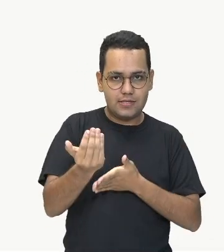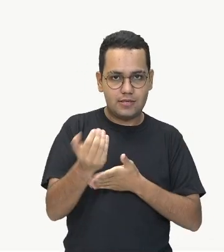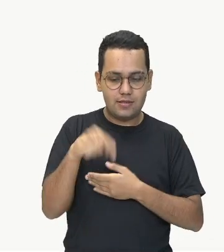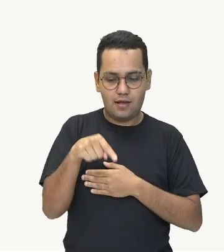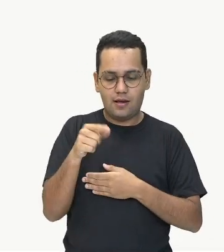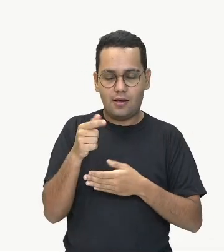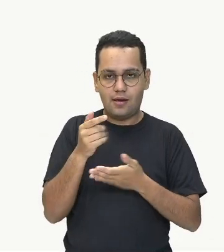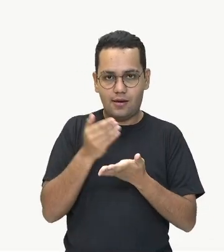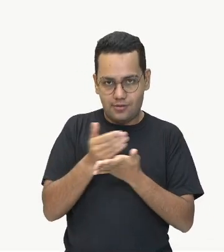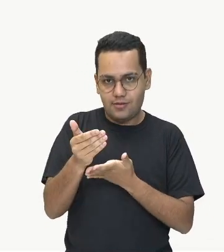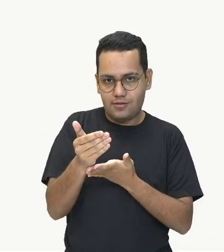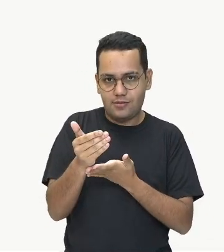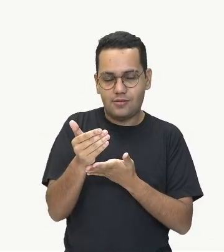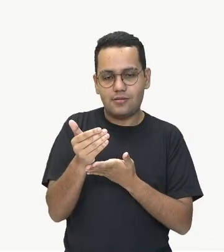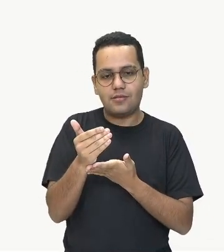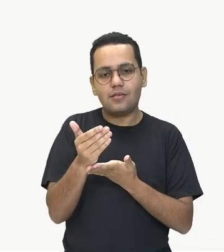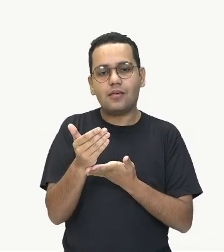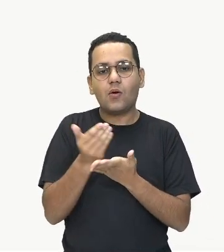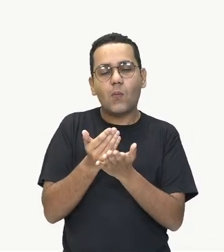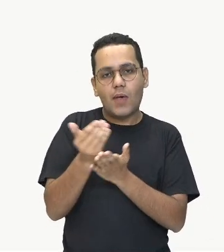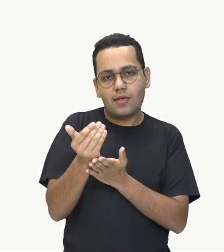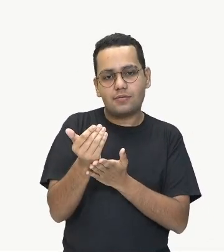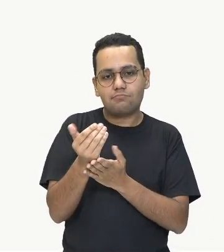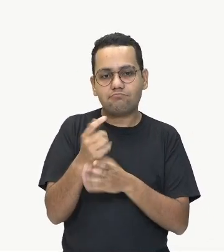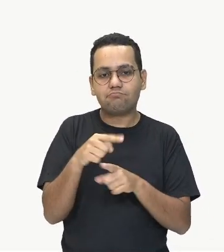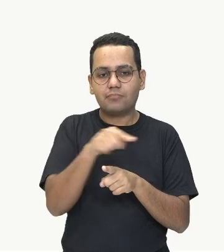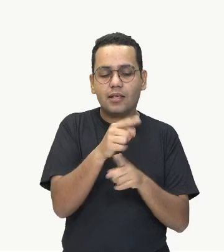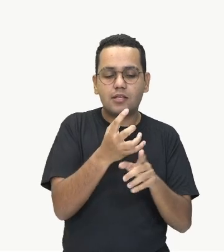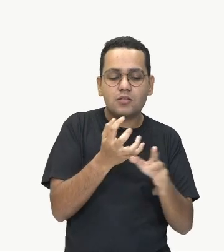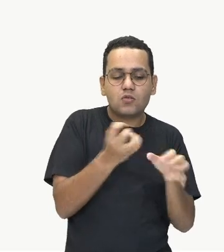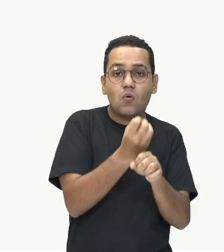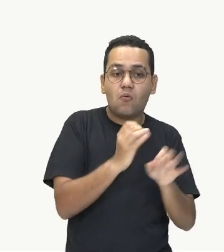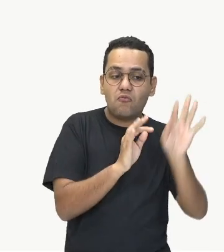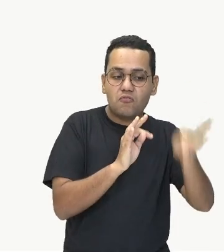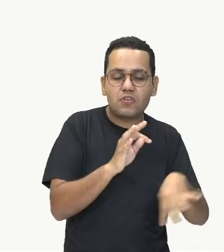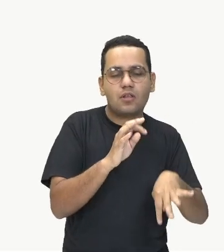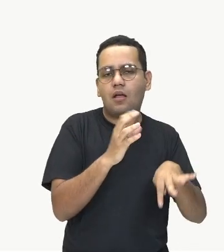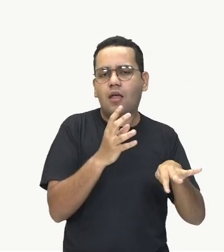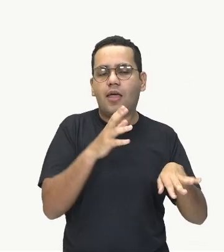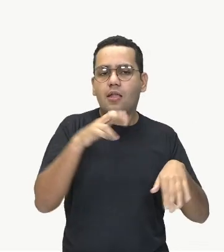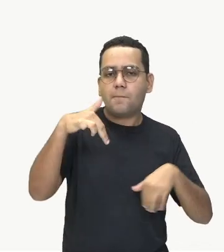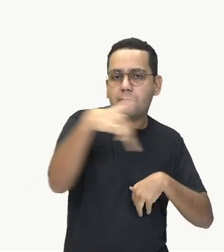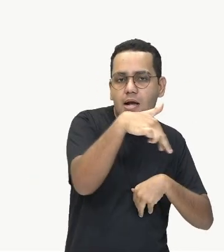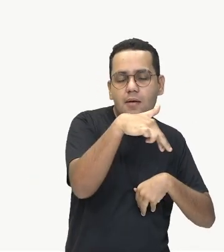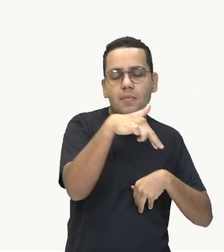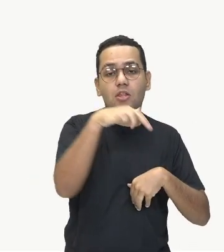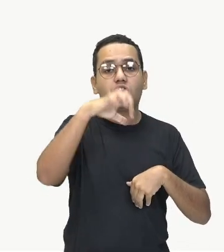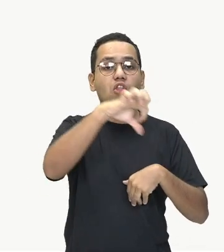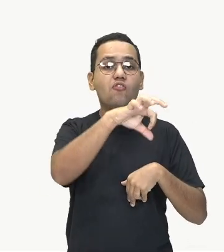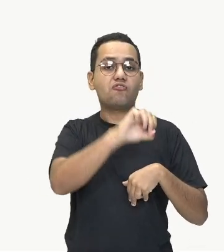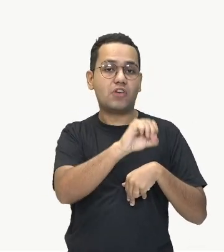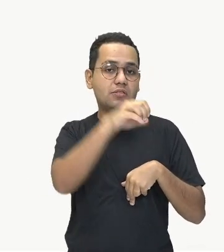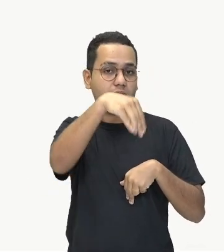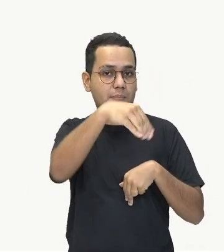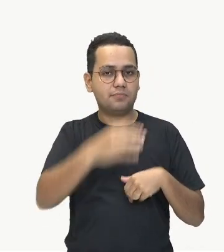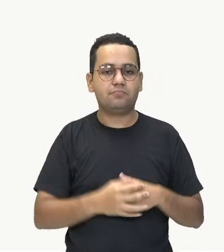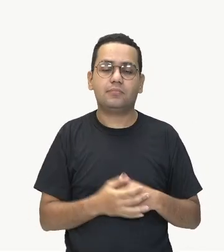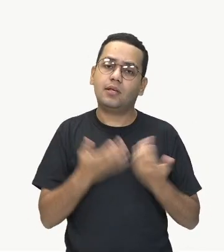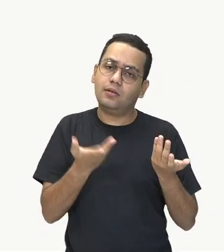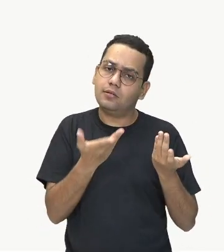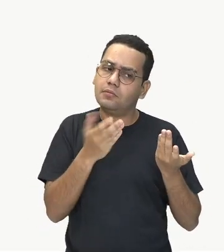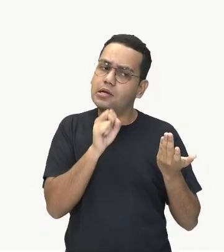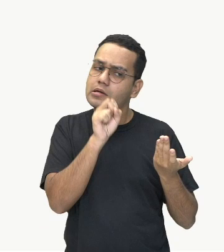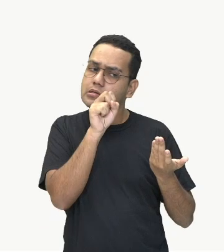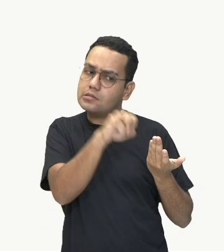percorreu 90 m tá se a gente colocar metros aqui então dessa forma nós temos o mesmo raciocínio aqui